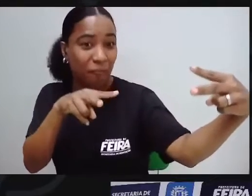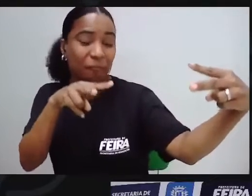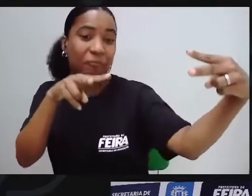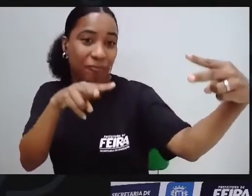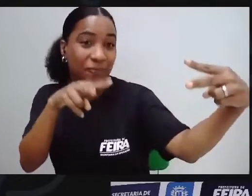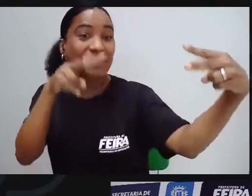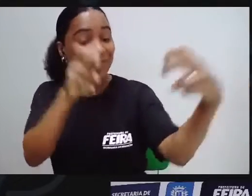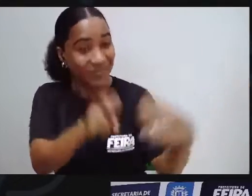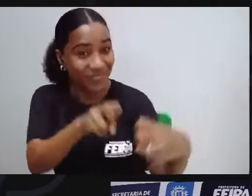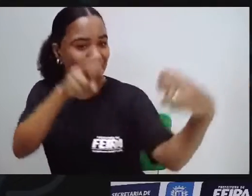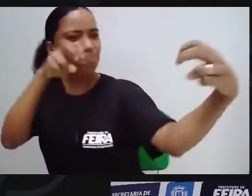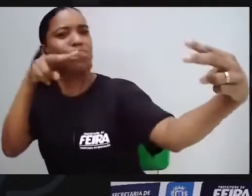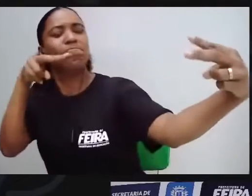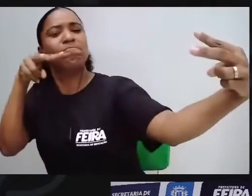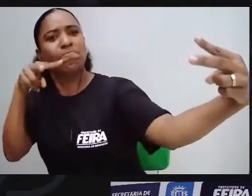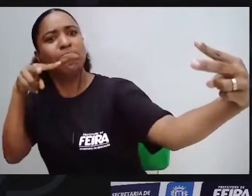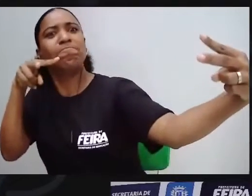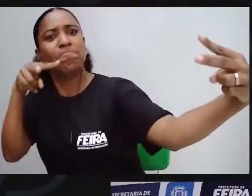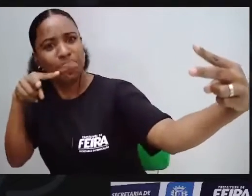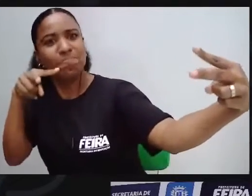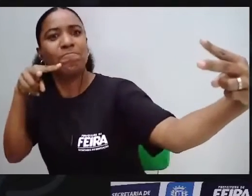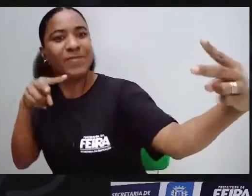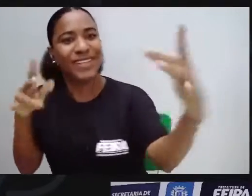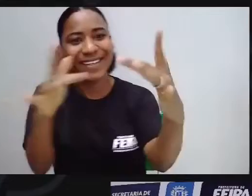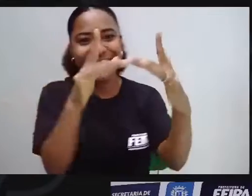ele estando longe